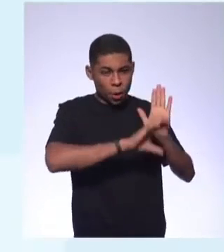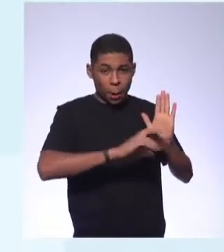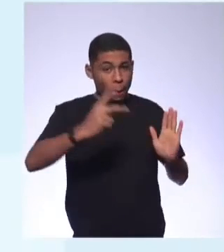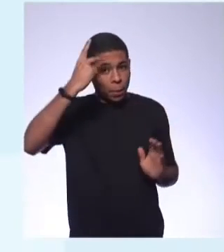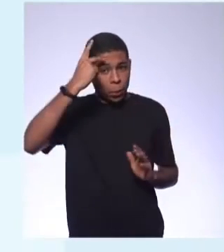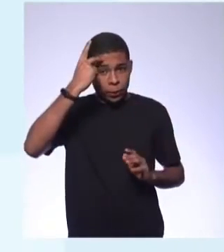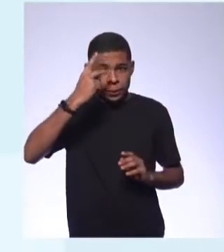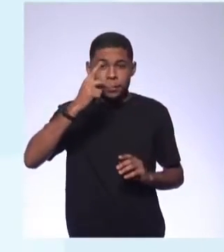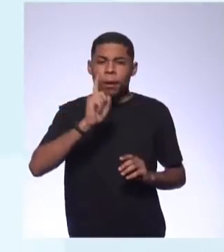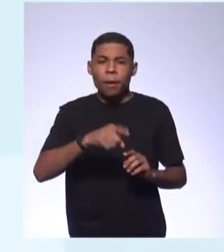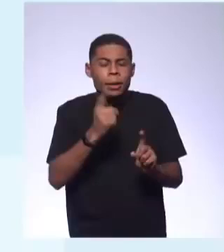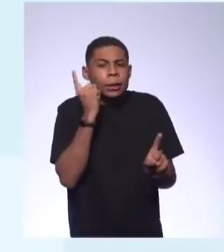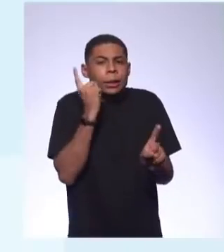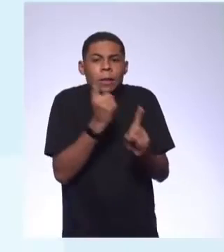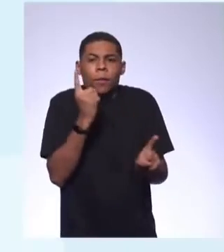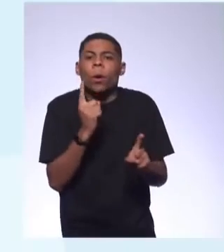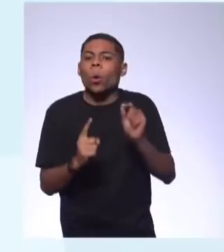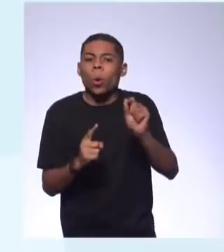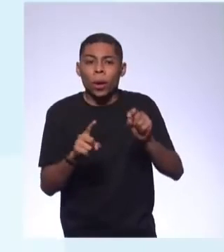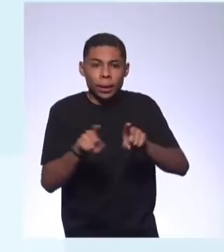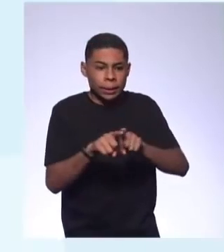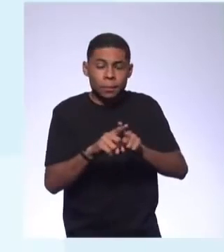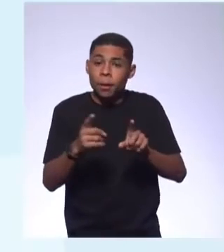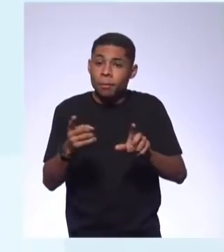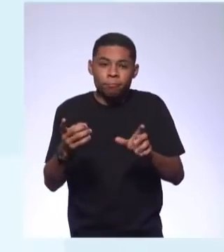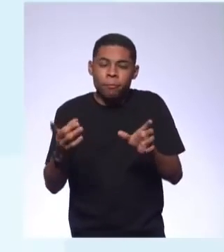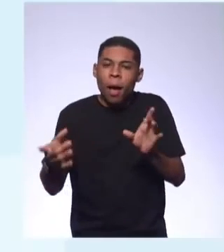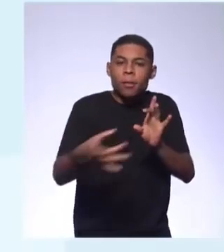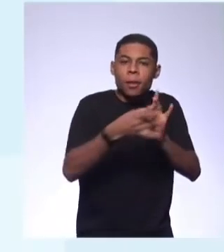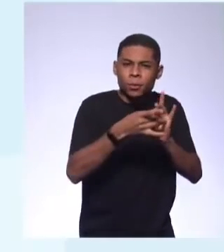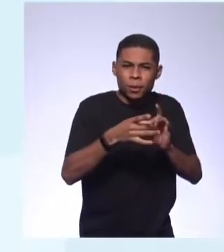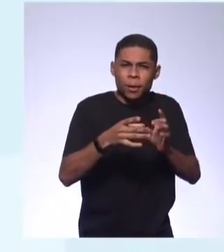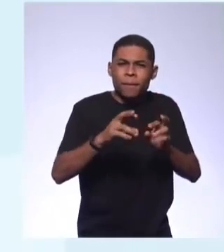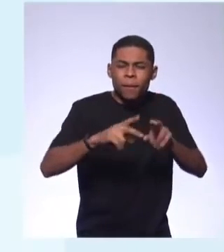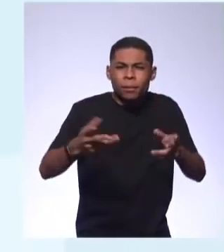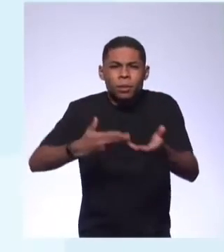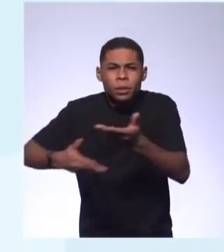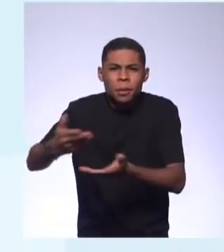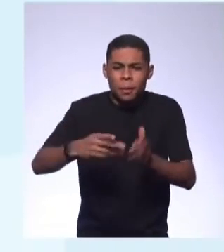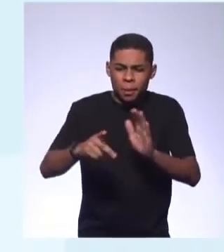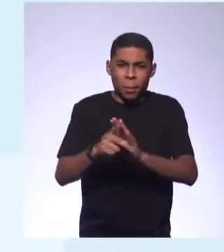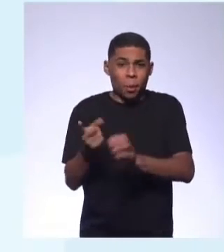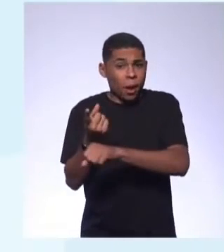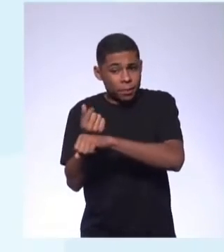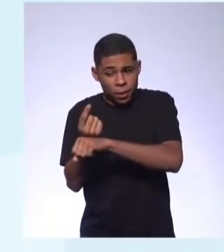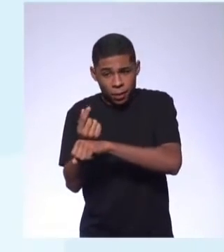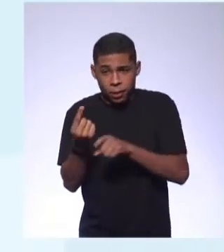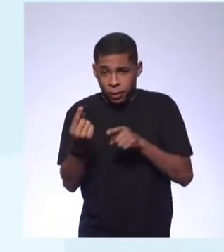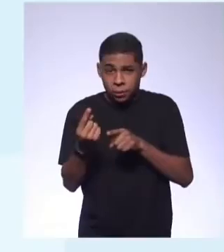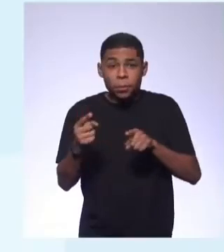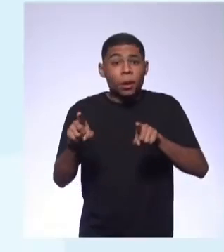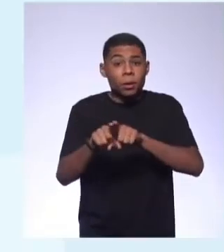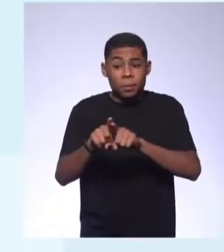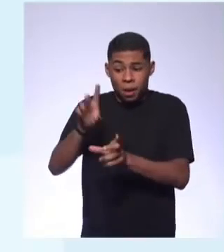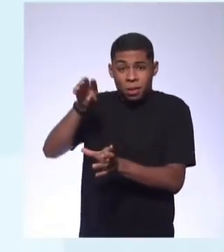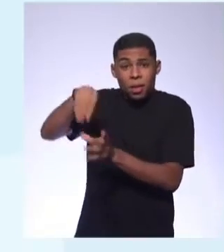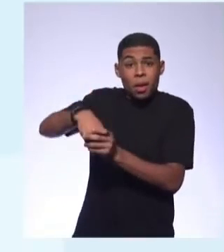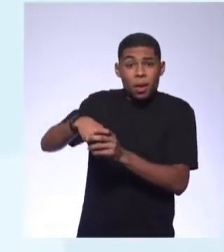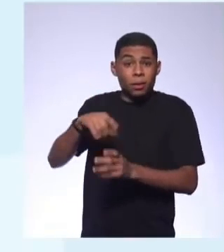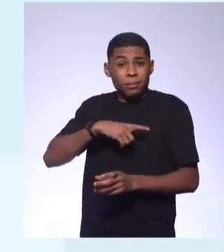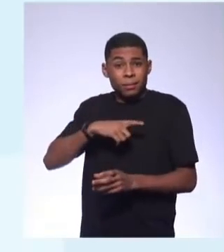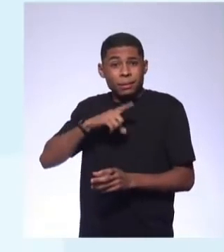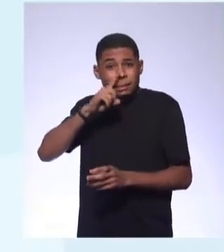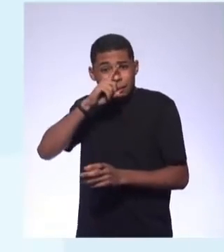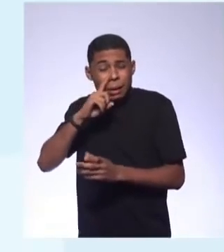será identificar e relacionar as dinâmicas do capitalismo e suas crises,